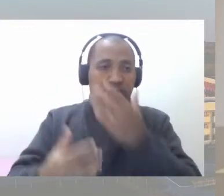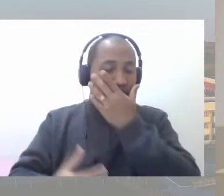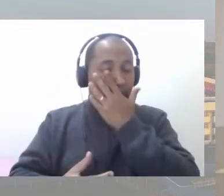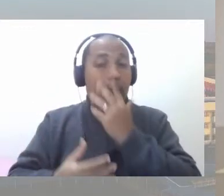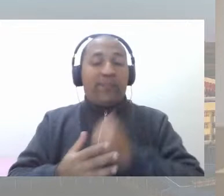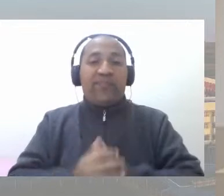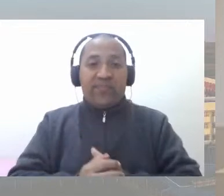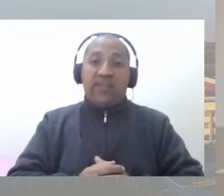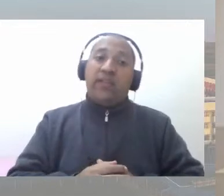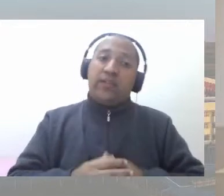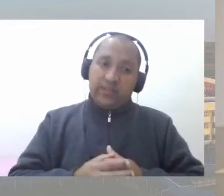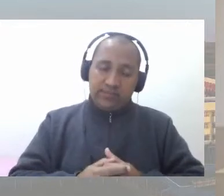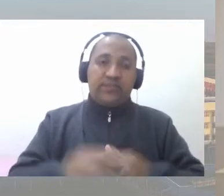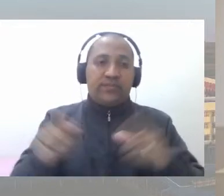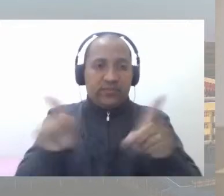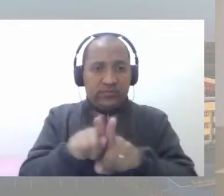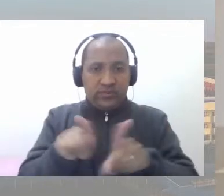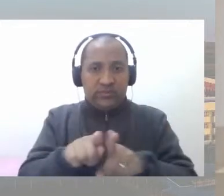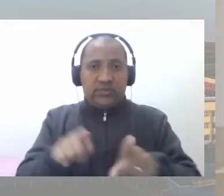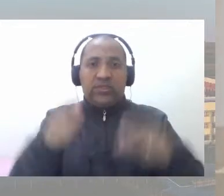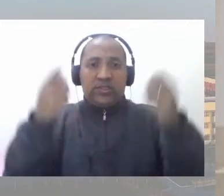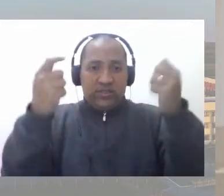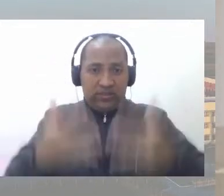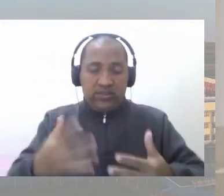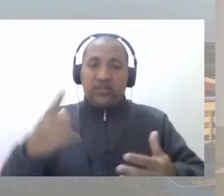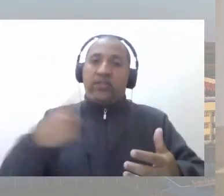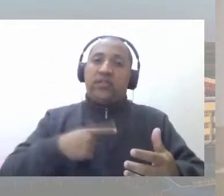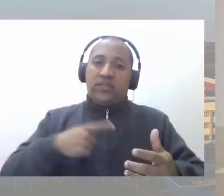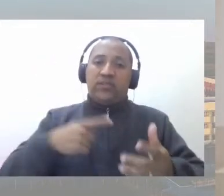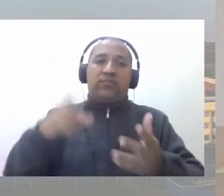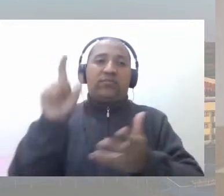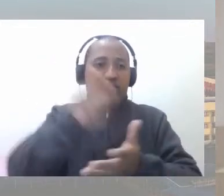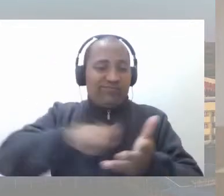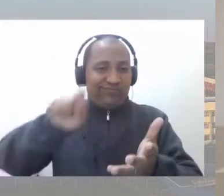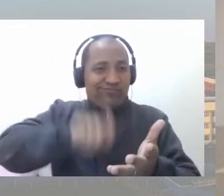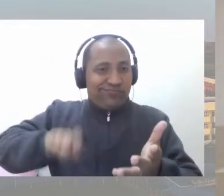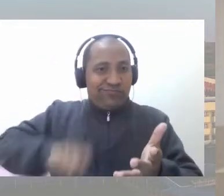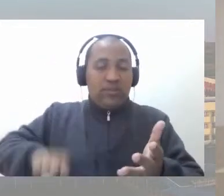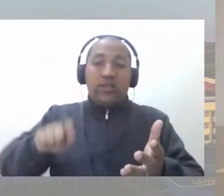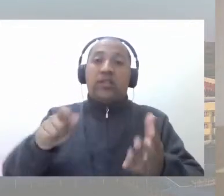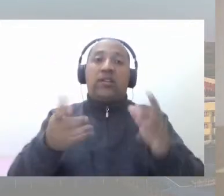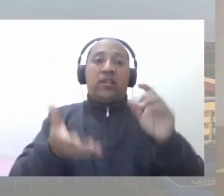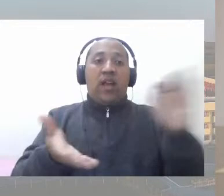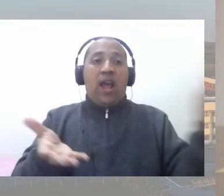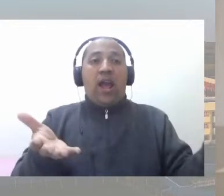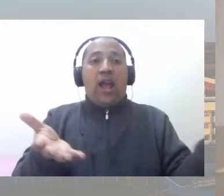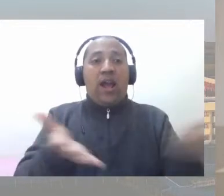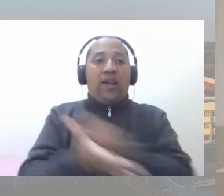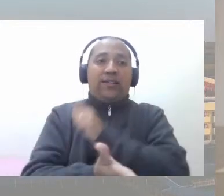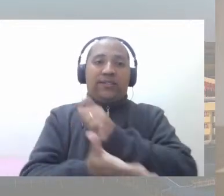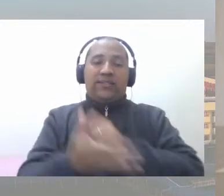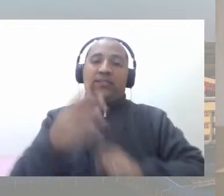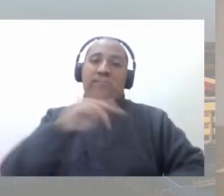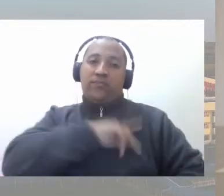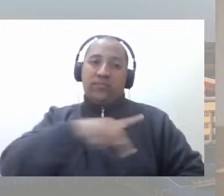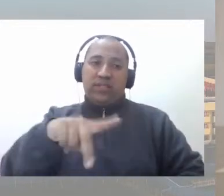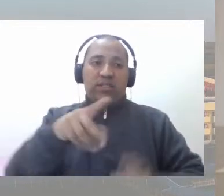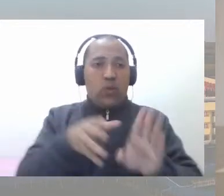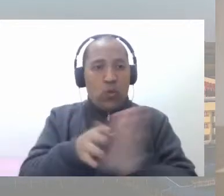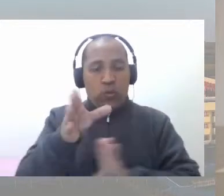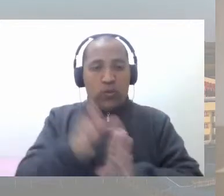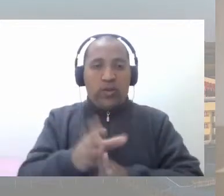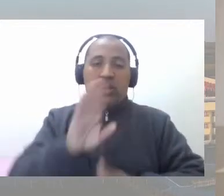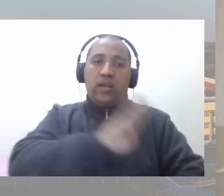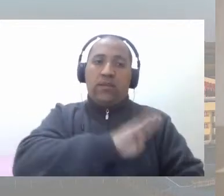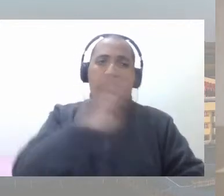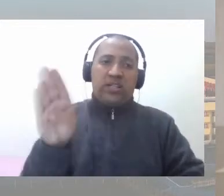confiadas. E, estando conforme, foi lavrado o presente termo que vai assinado pelo presidente do Conselho Universitário, Bagé,